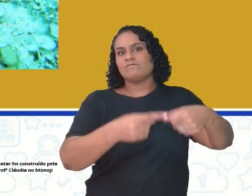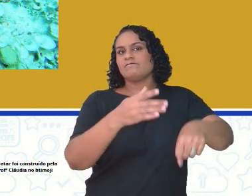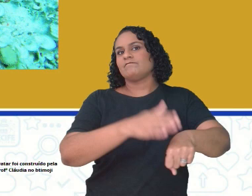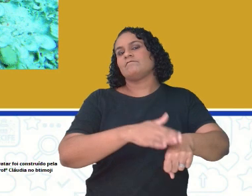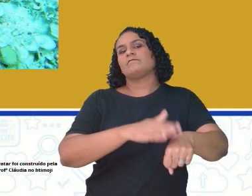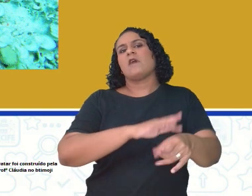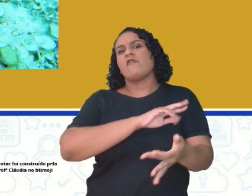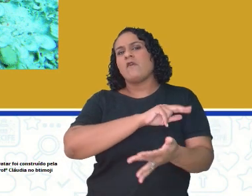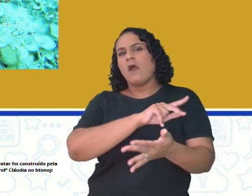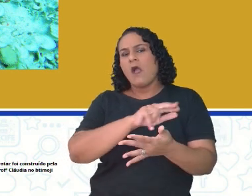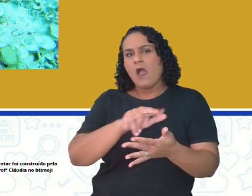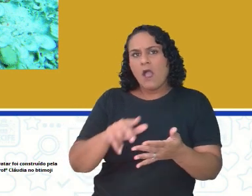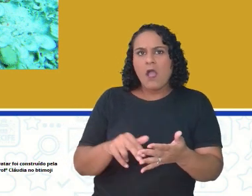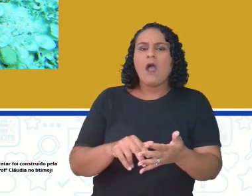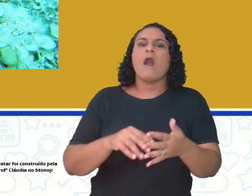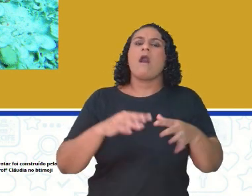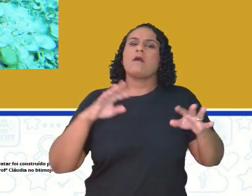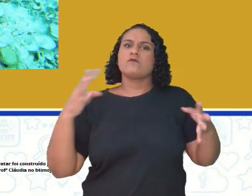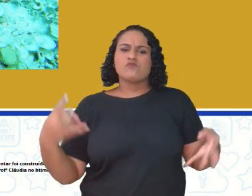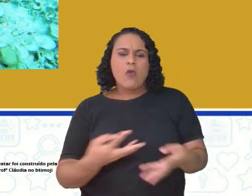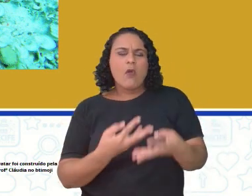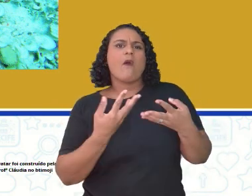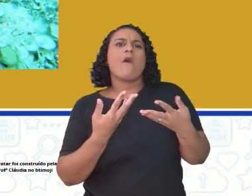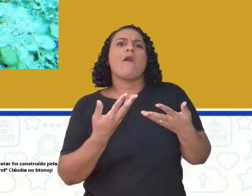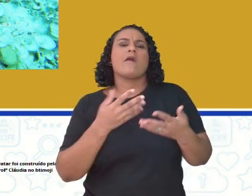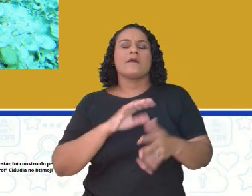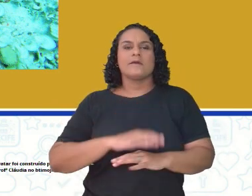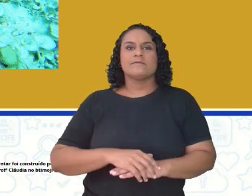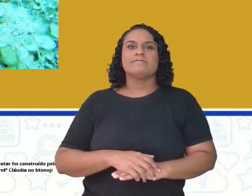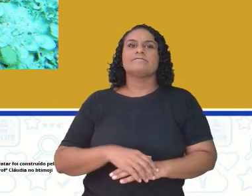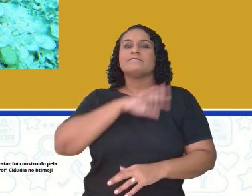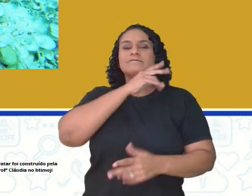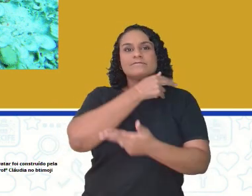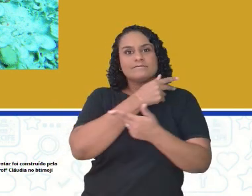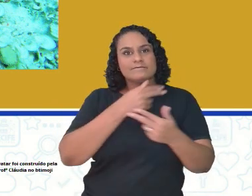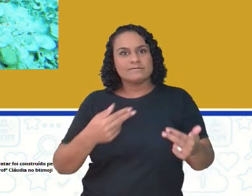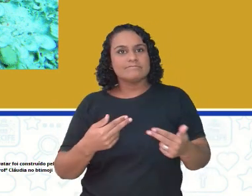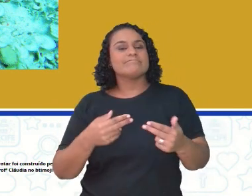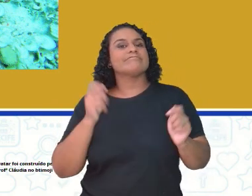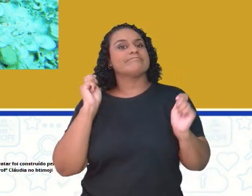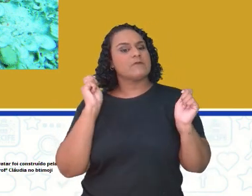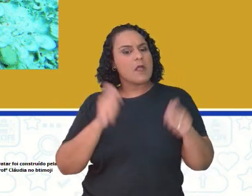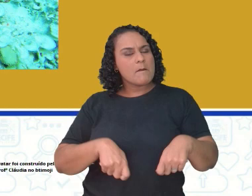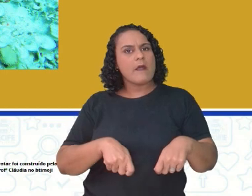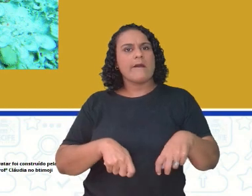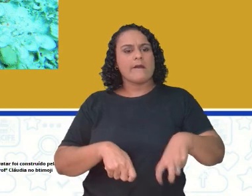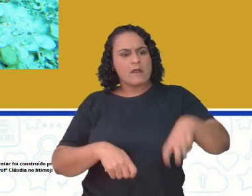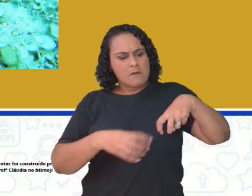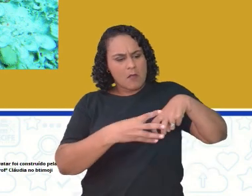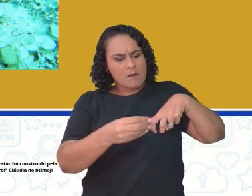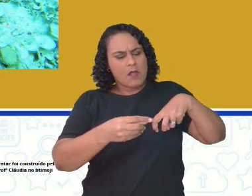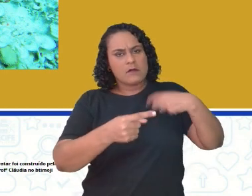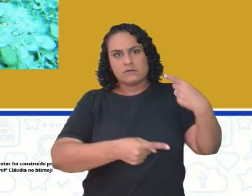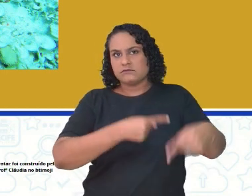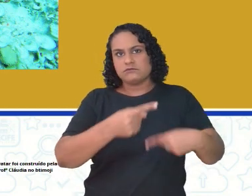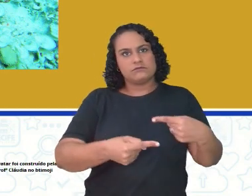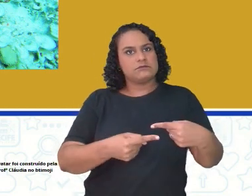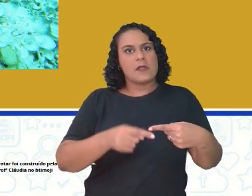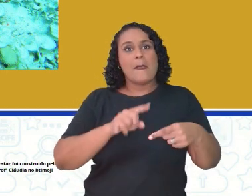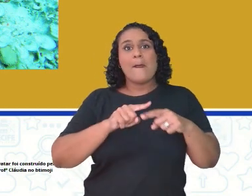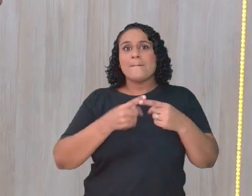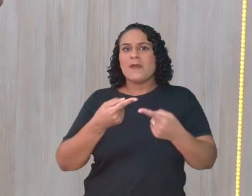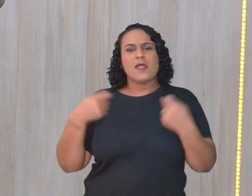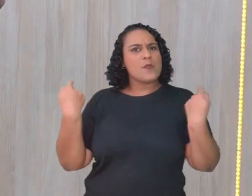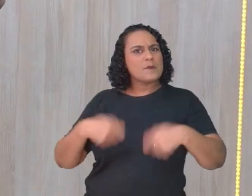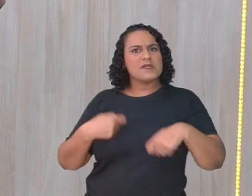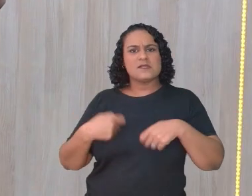seres se reproduzem dessa forma, não é? Origina um novo ser, mas que não existe a junção do material